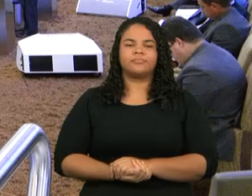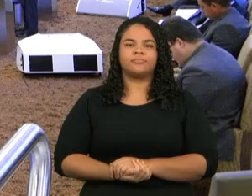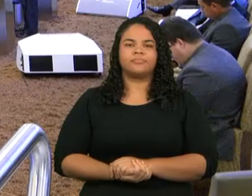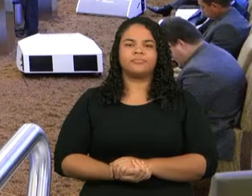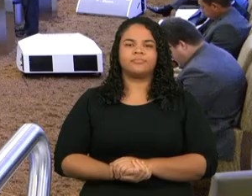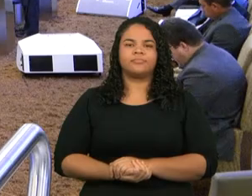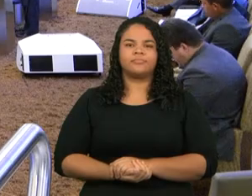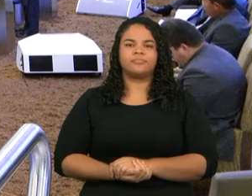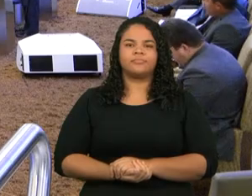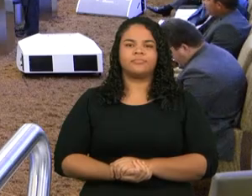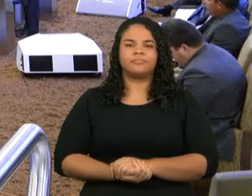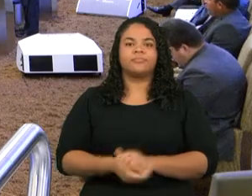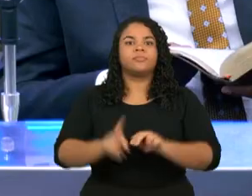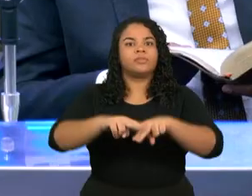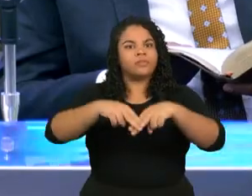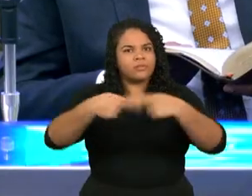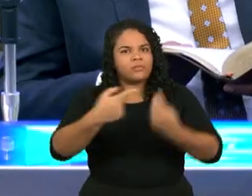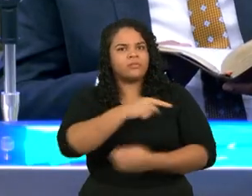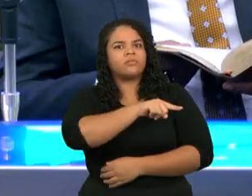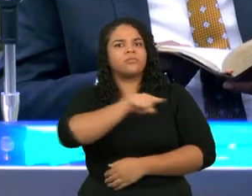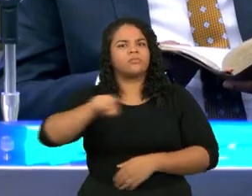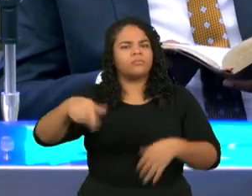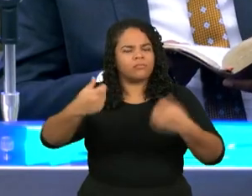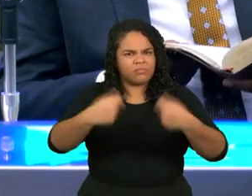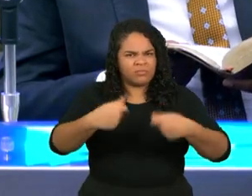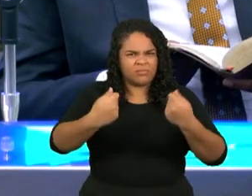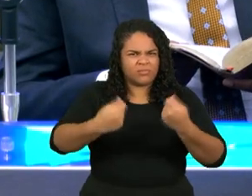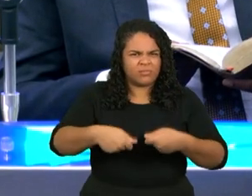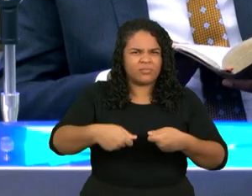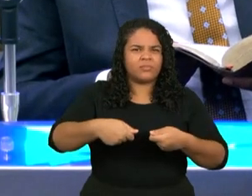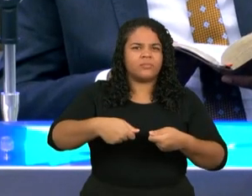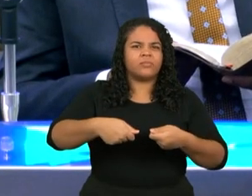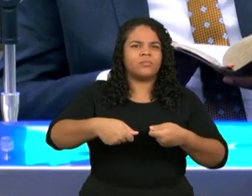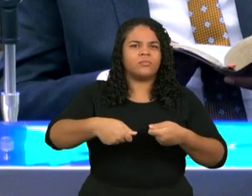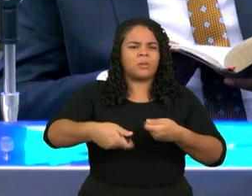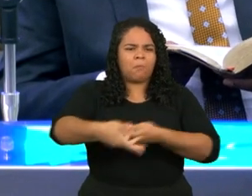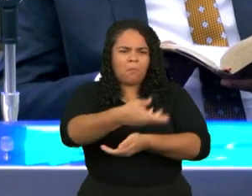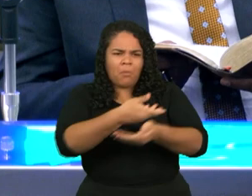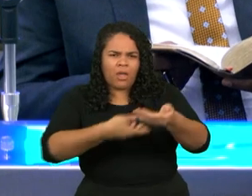não sejais seus companheiros